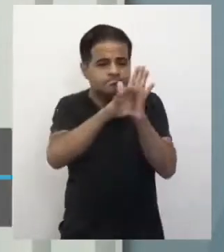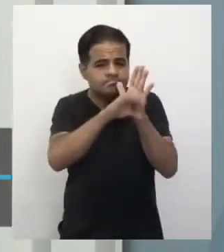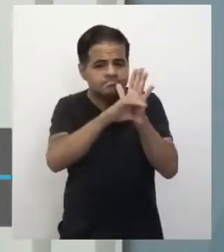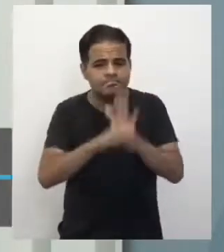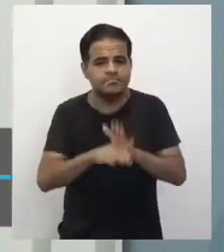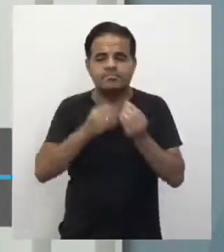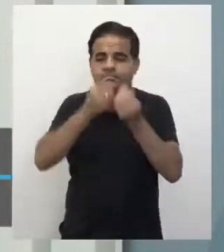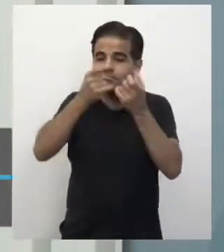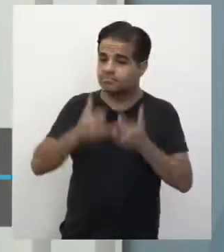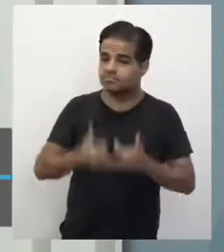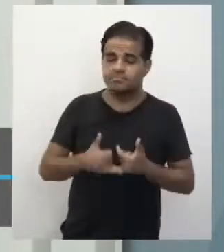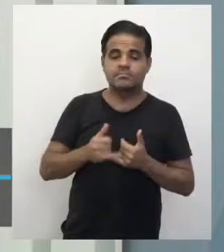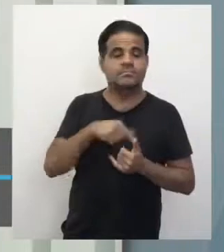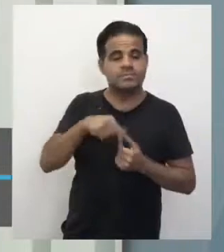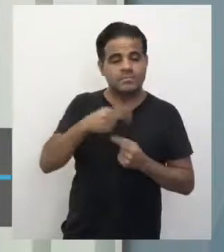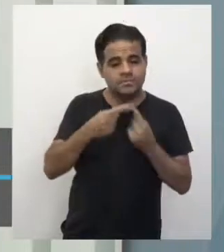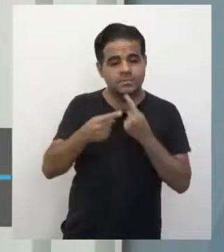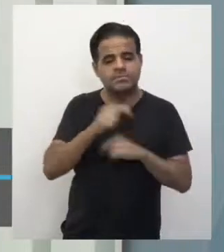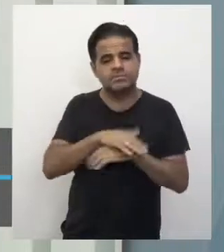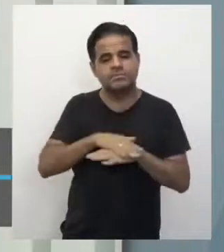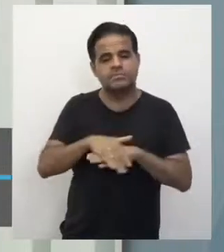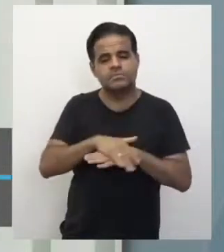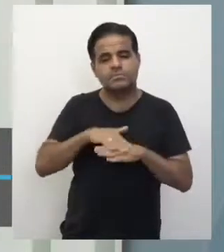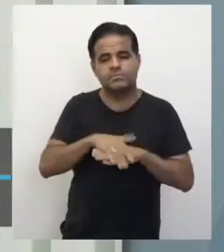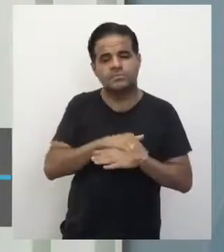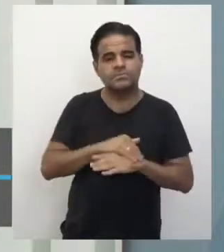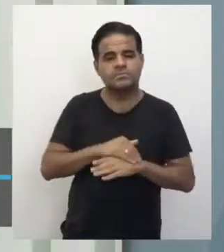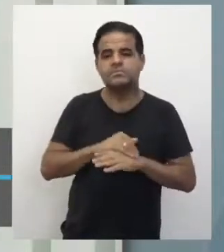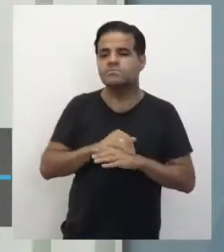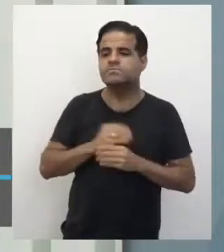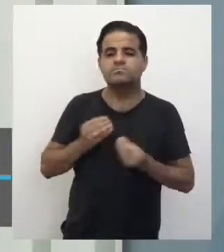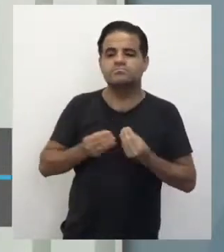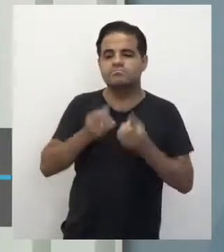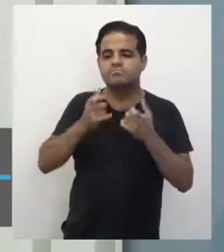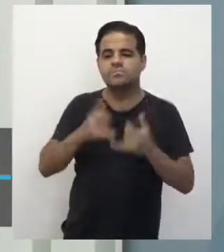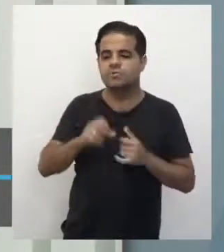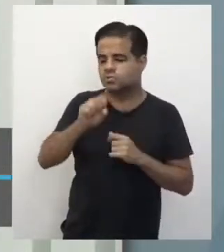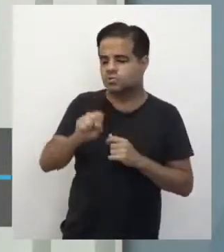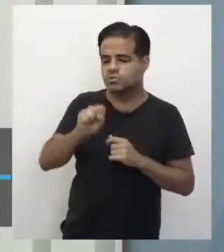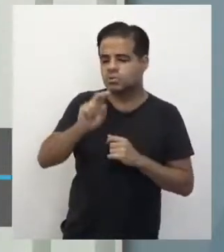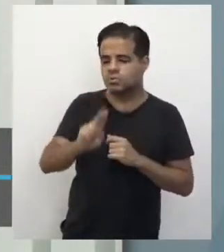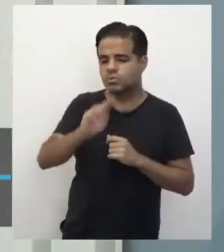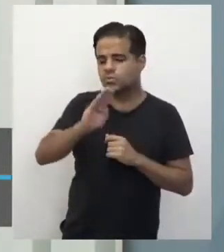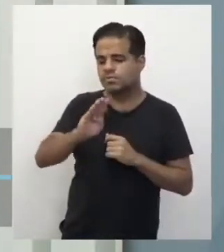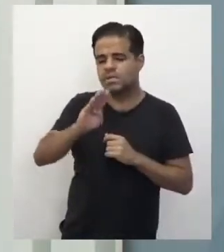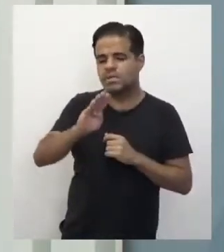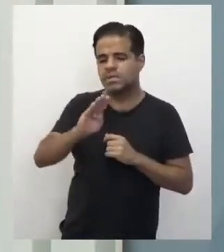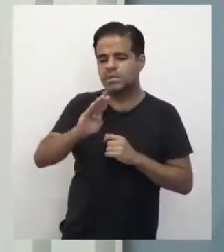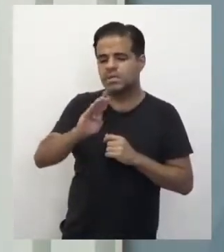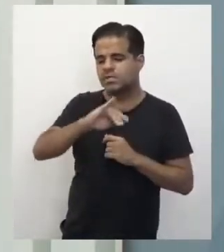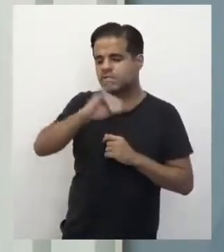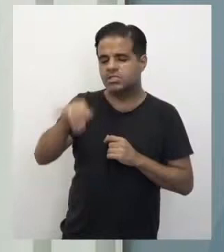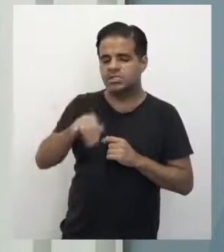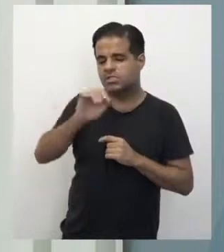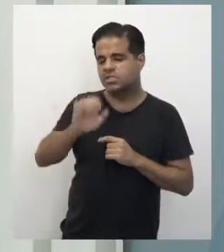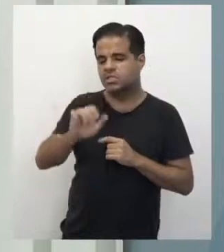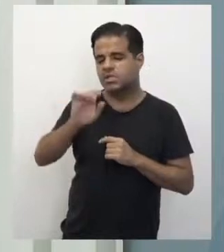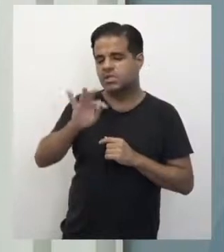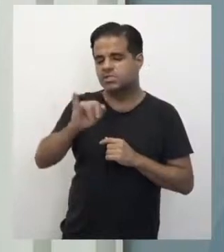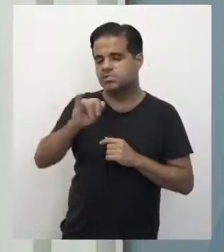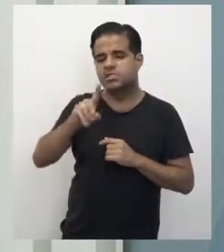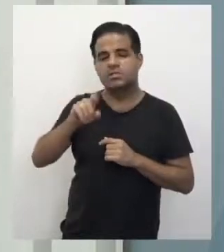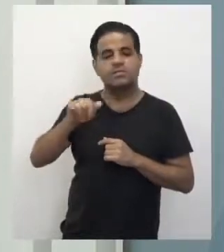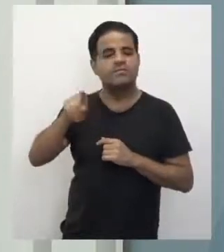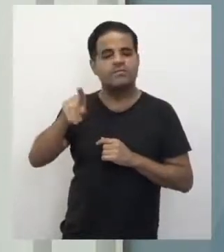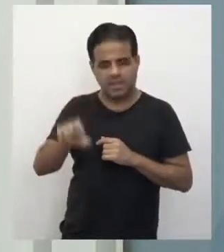E como ela bem falou, hoje a gente vai conversar um pouco sobre o conceito de subjetividade, gente. Eu sempre peço a vocês aí trago algumas